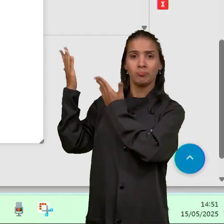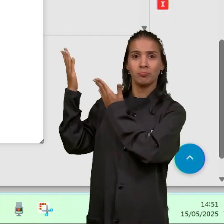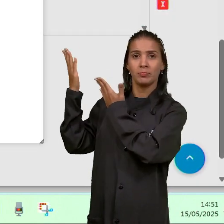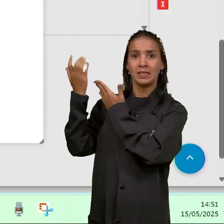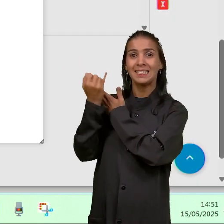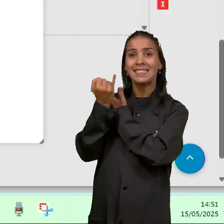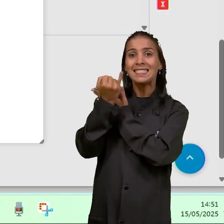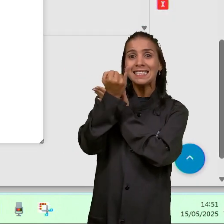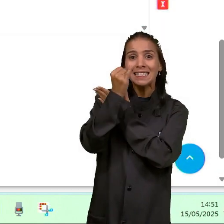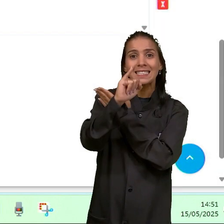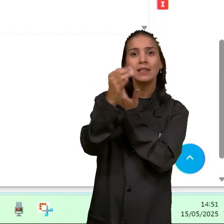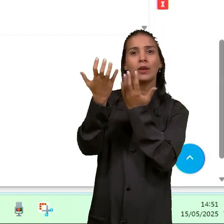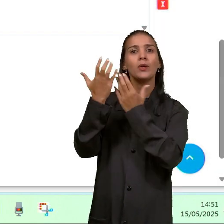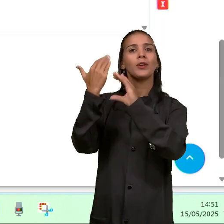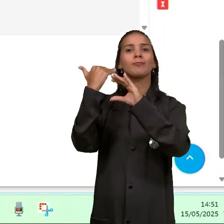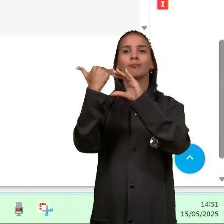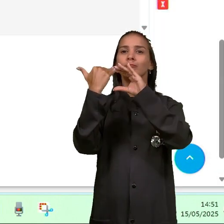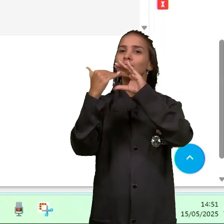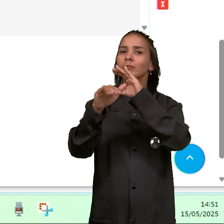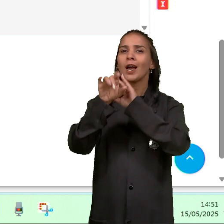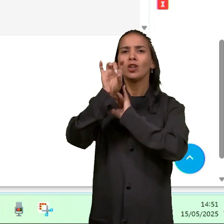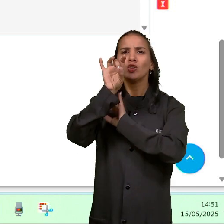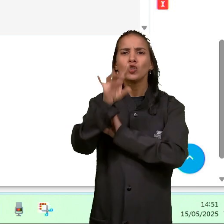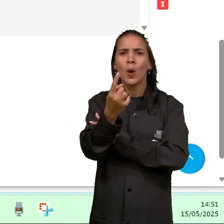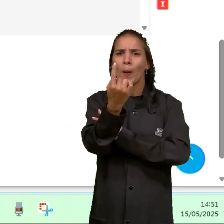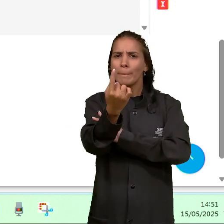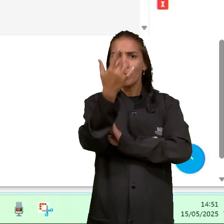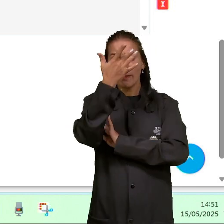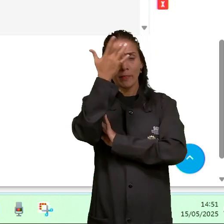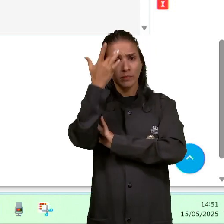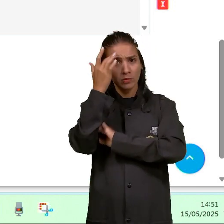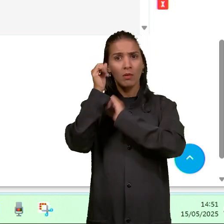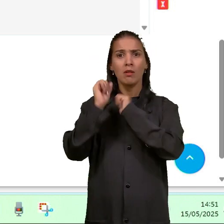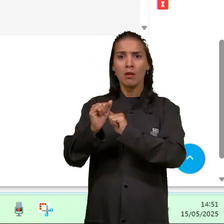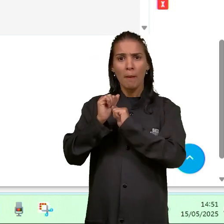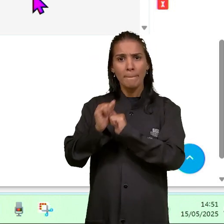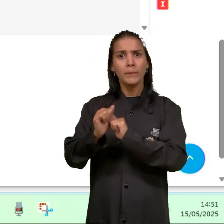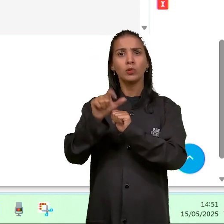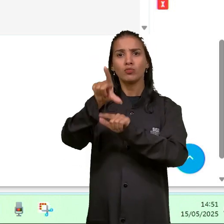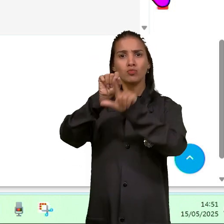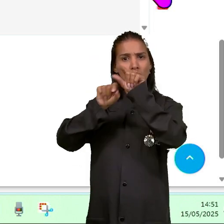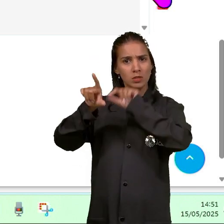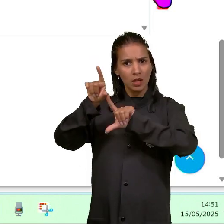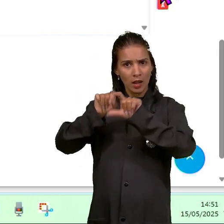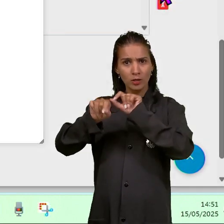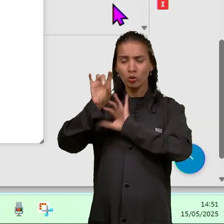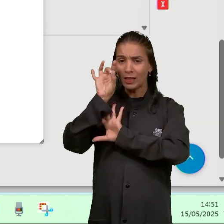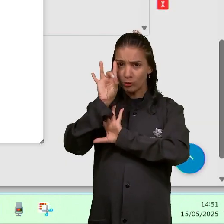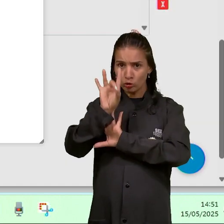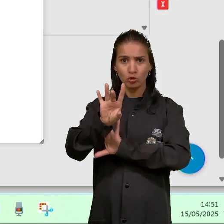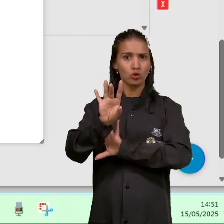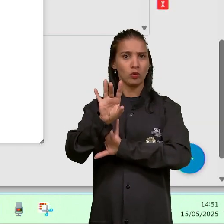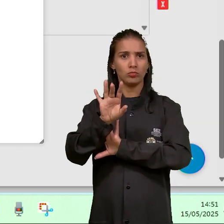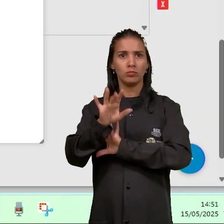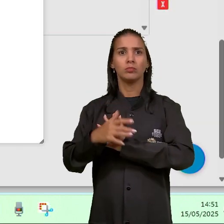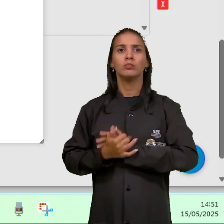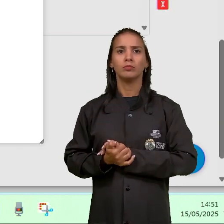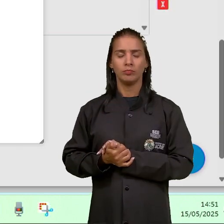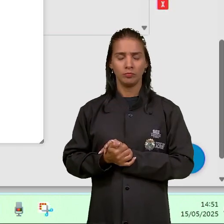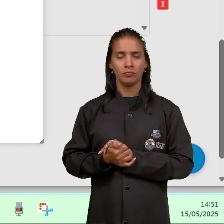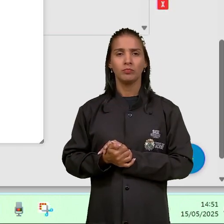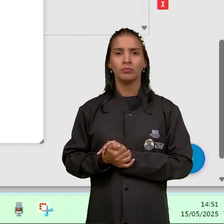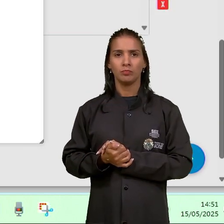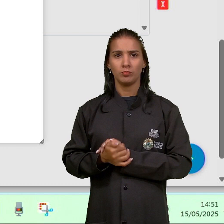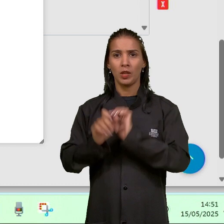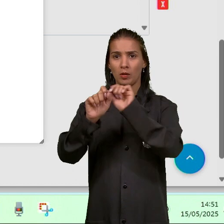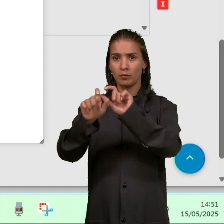É porque esse meu documento não tem um documento com conteúdo, tá? Mas eu clicaria aqui, ele vai trazer nessa tela